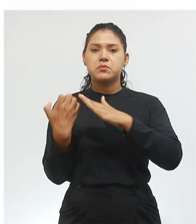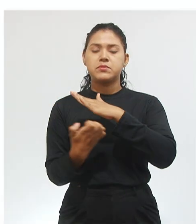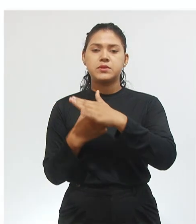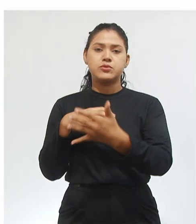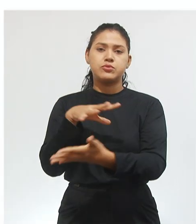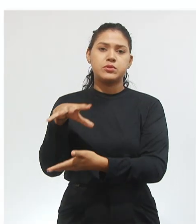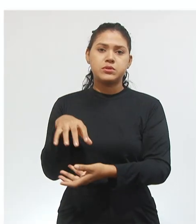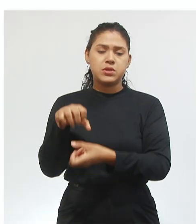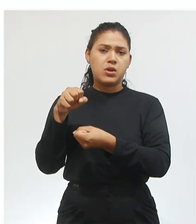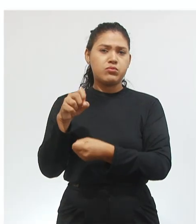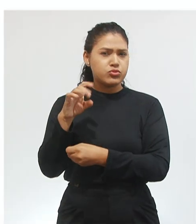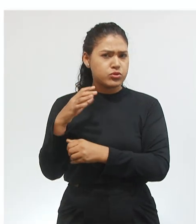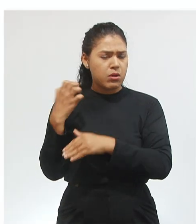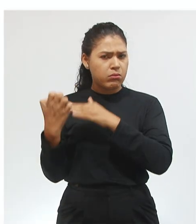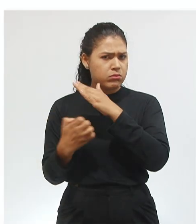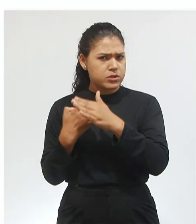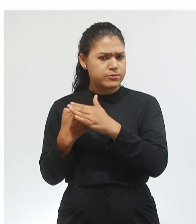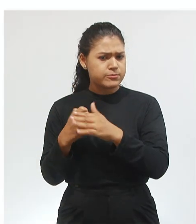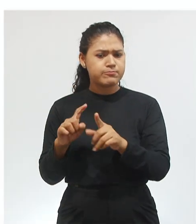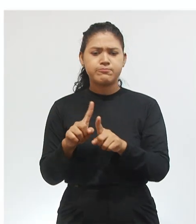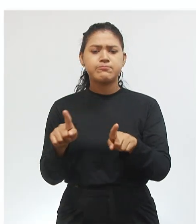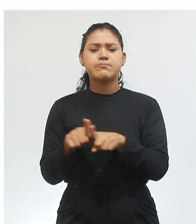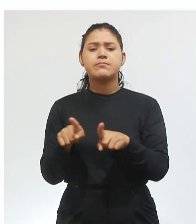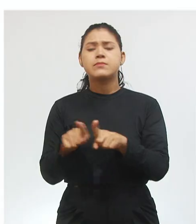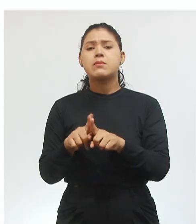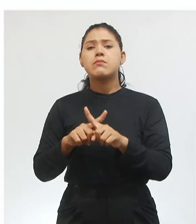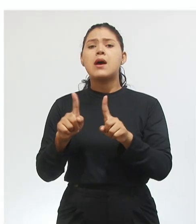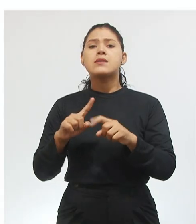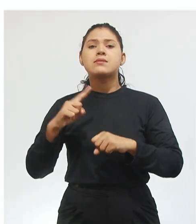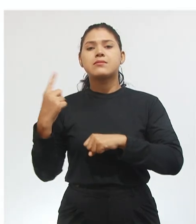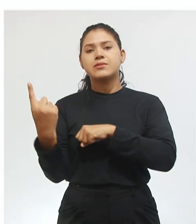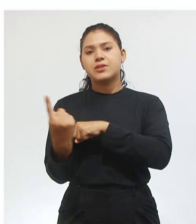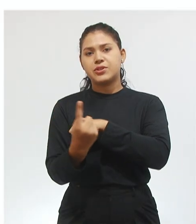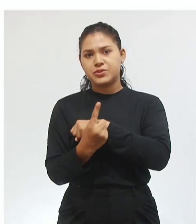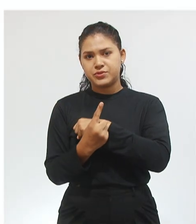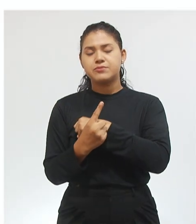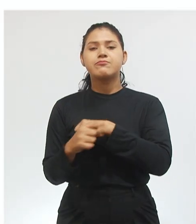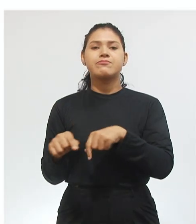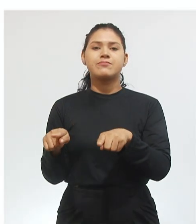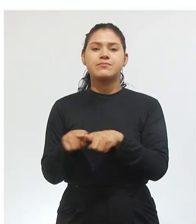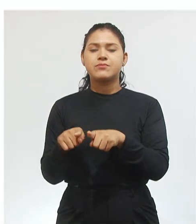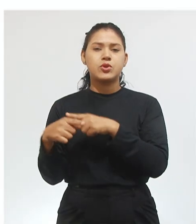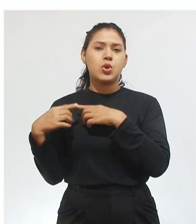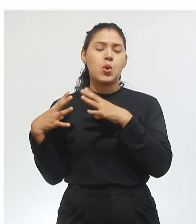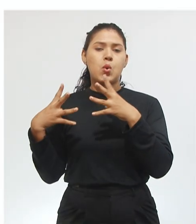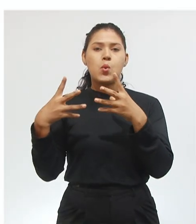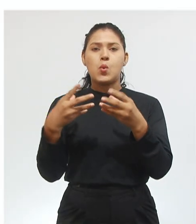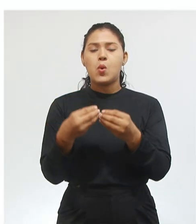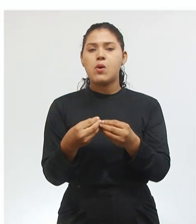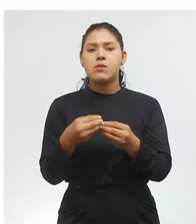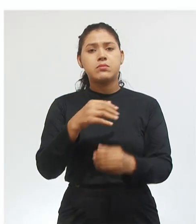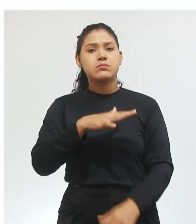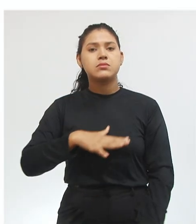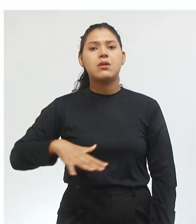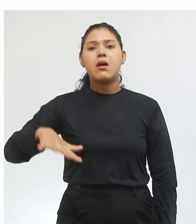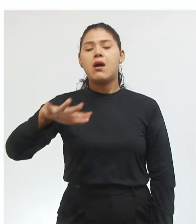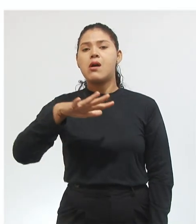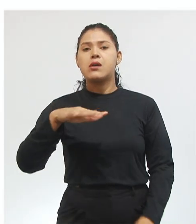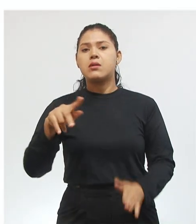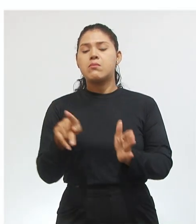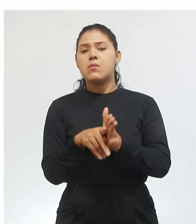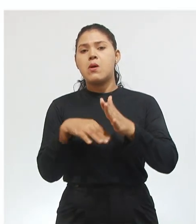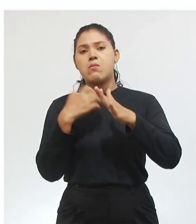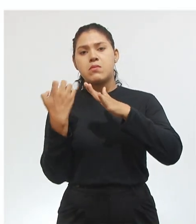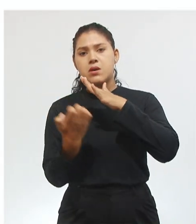organização mas principalmente ó para os seus clientes e também todas as outras partes interessadas